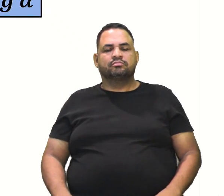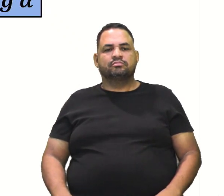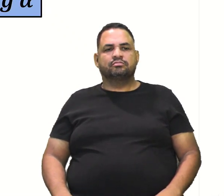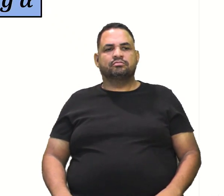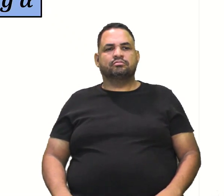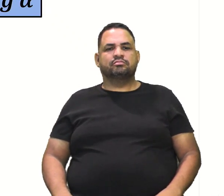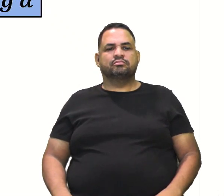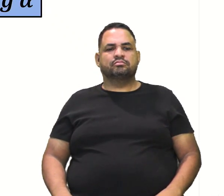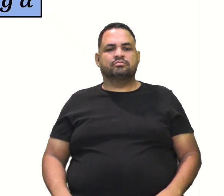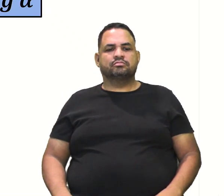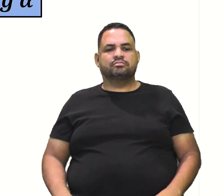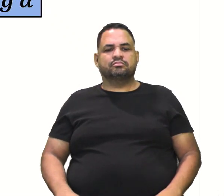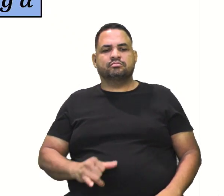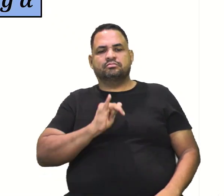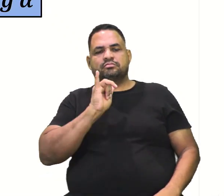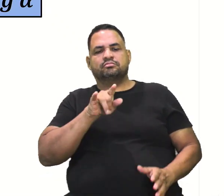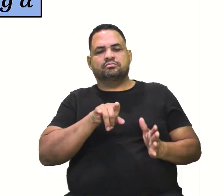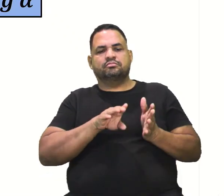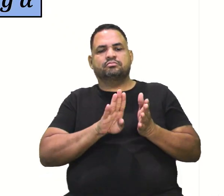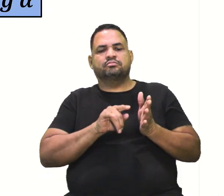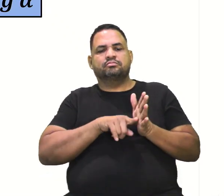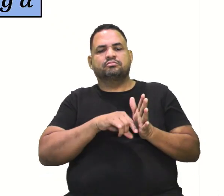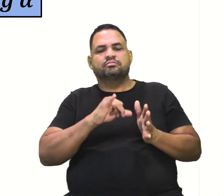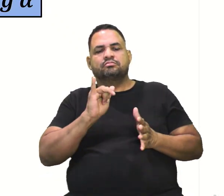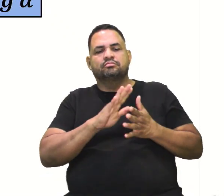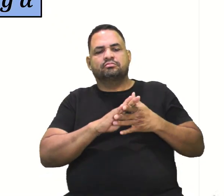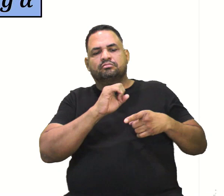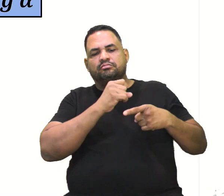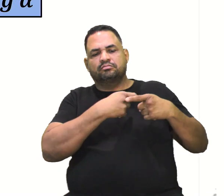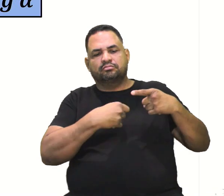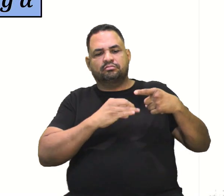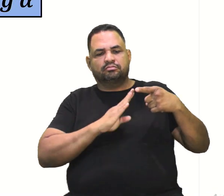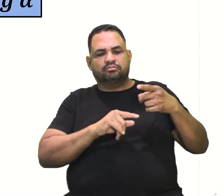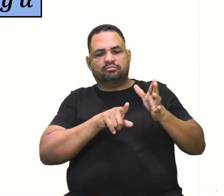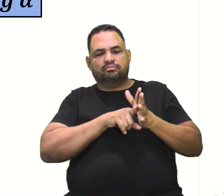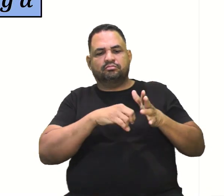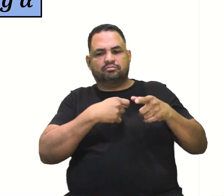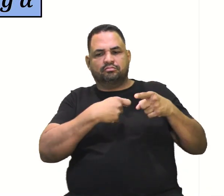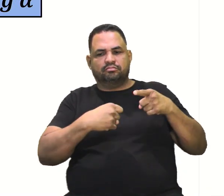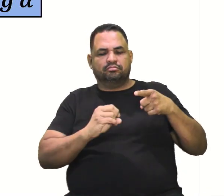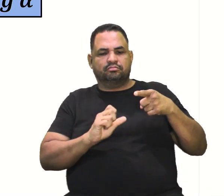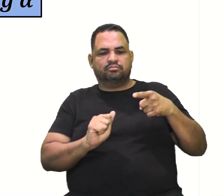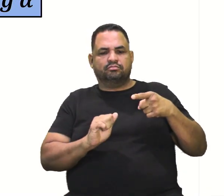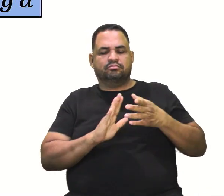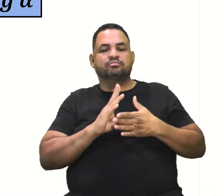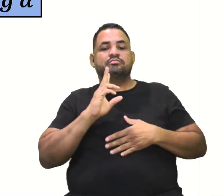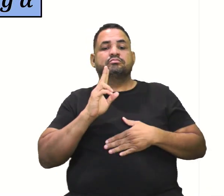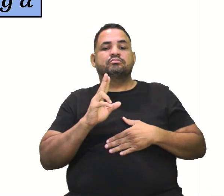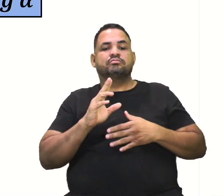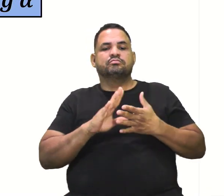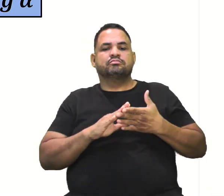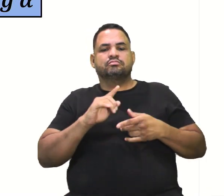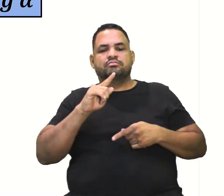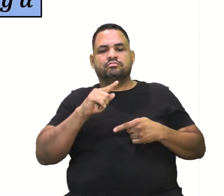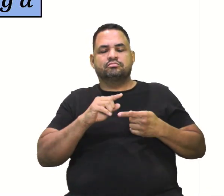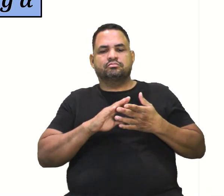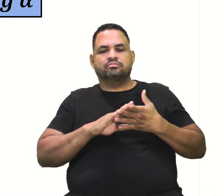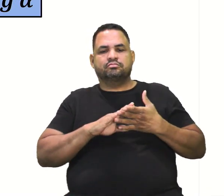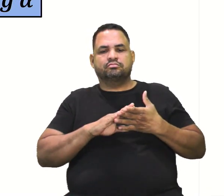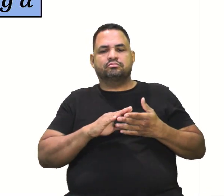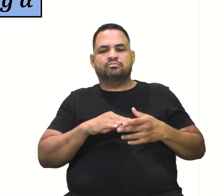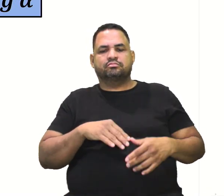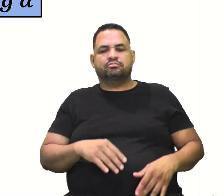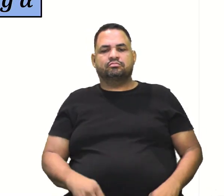Uma delas, O YB menos o YA dividido pelo XB menos XA, que é o mesmo que a variação do eixo